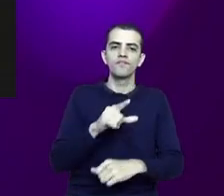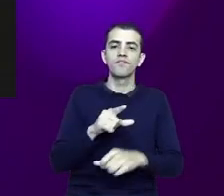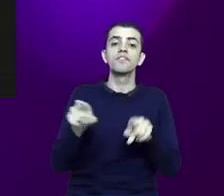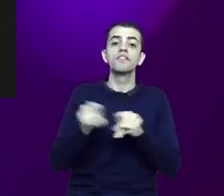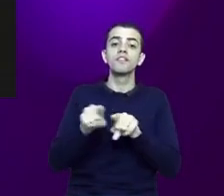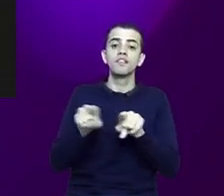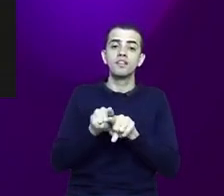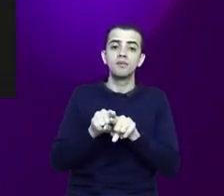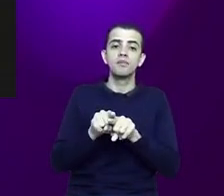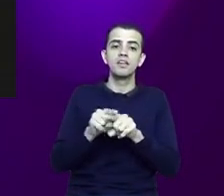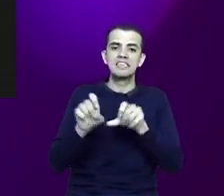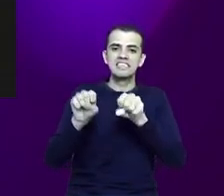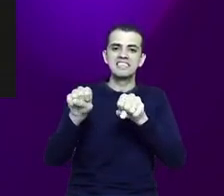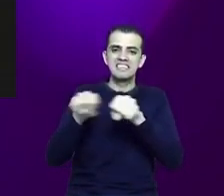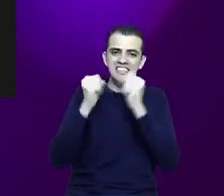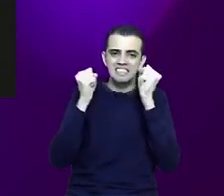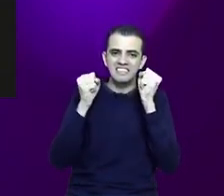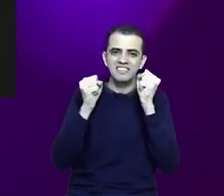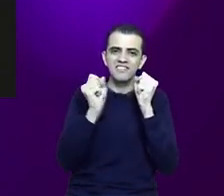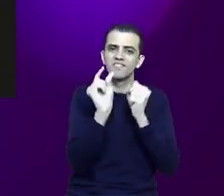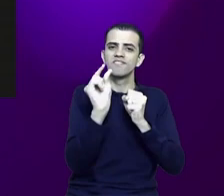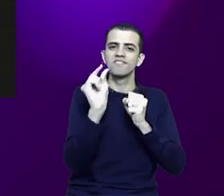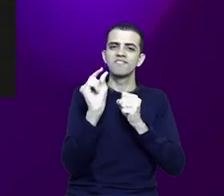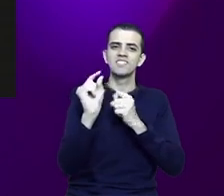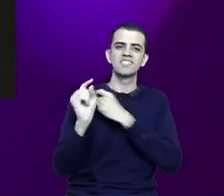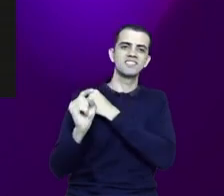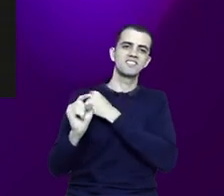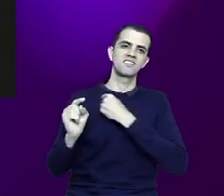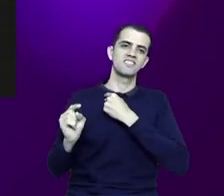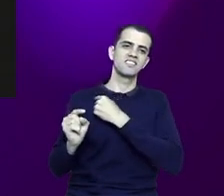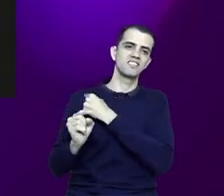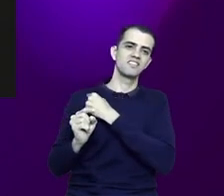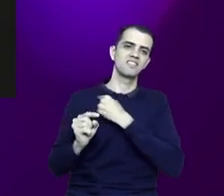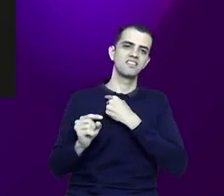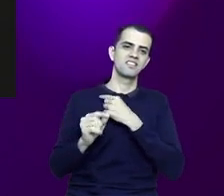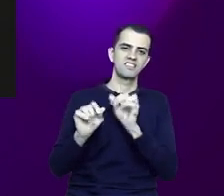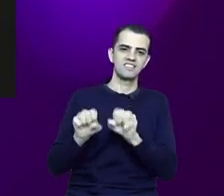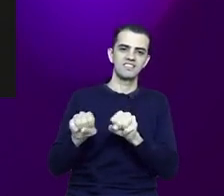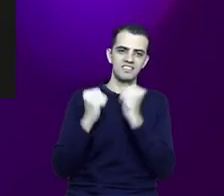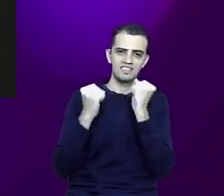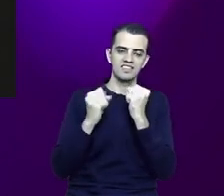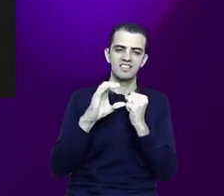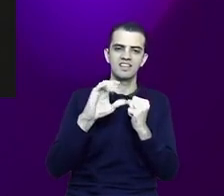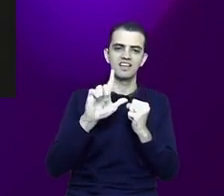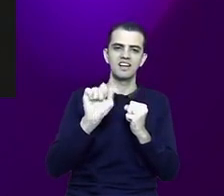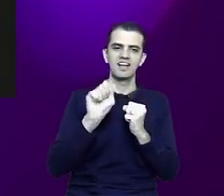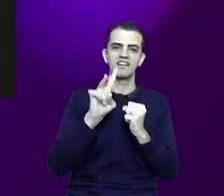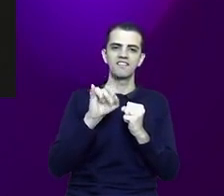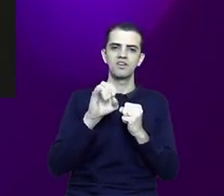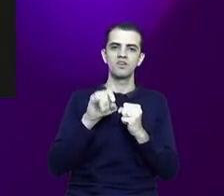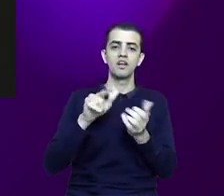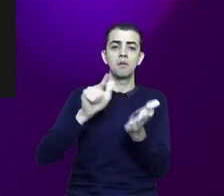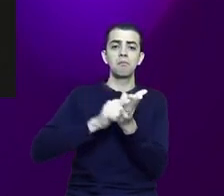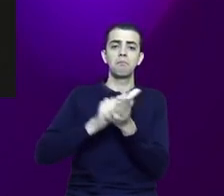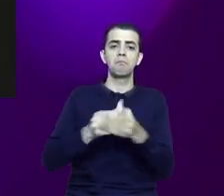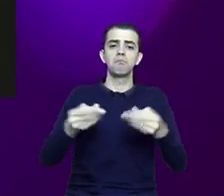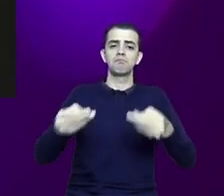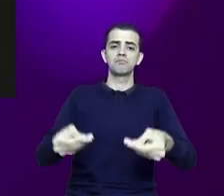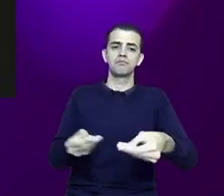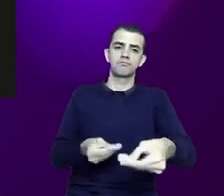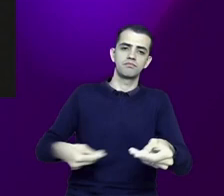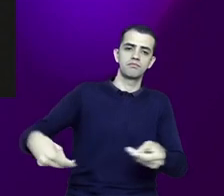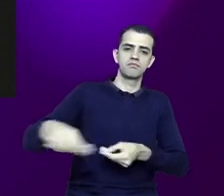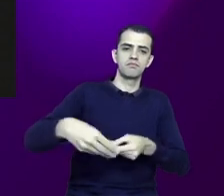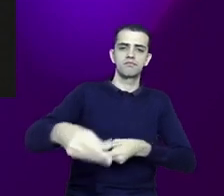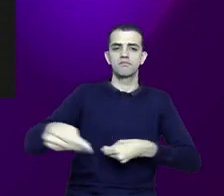por exemplo, de uma fratura. Aqui vocês estão vendo uma fratura de clavícula, onde a gente, com uma folha de papel, a gente consegue fazer esse tipo de realidade